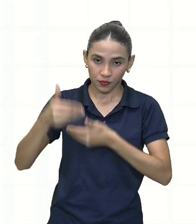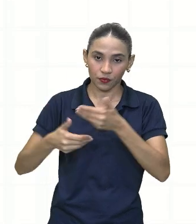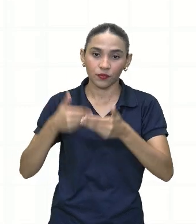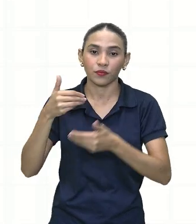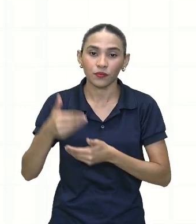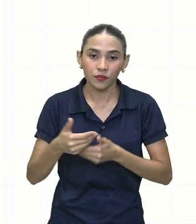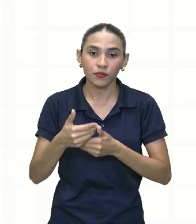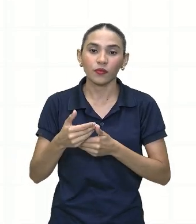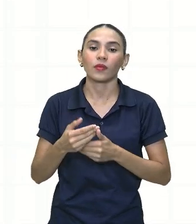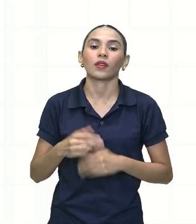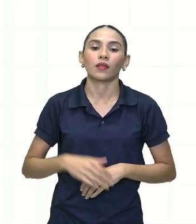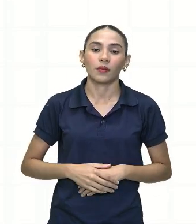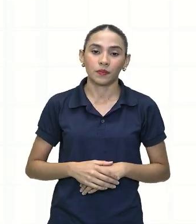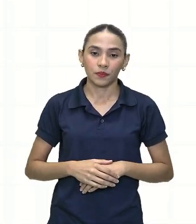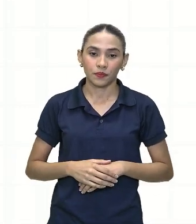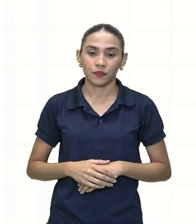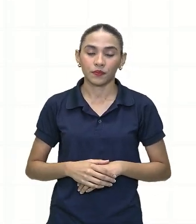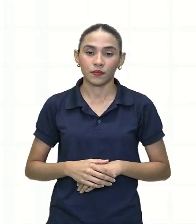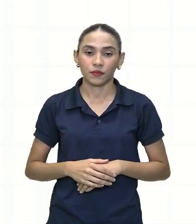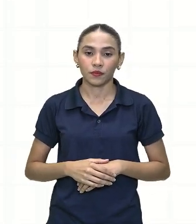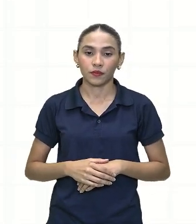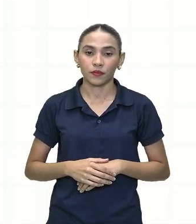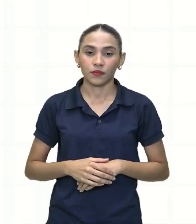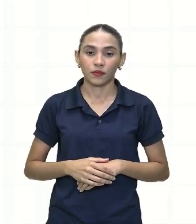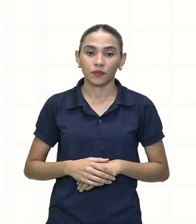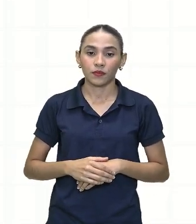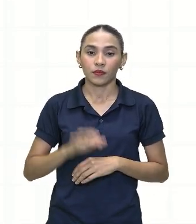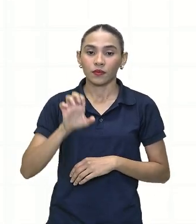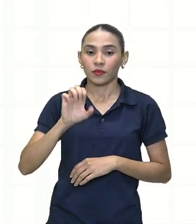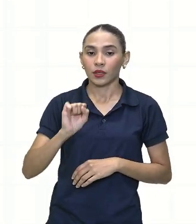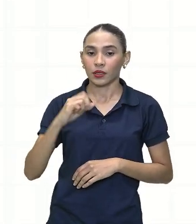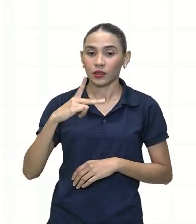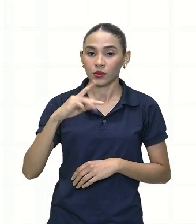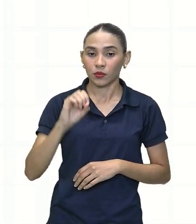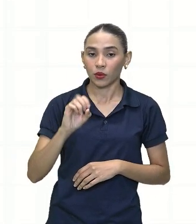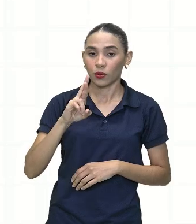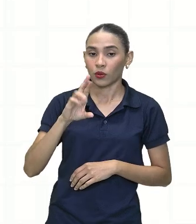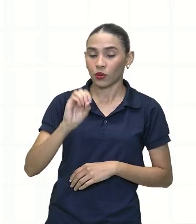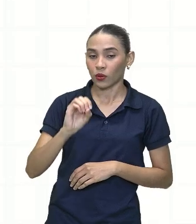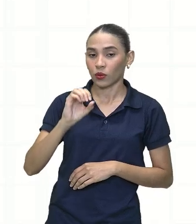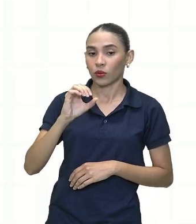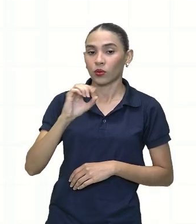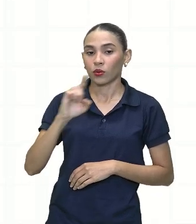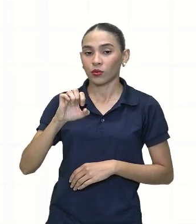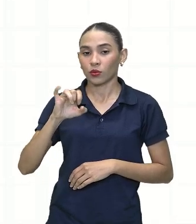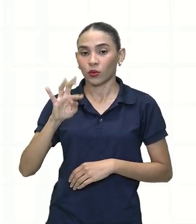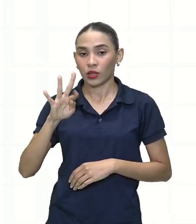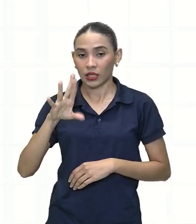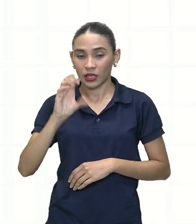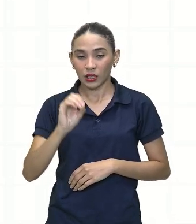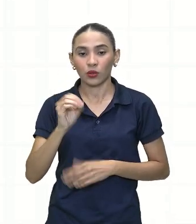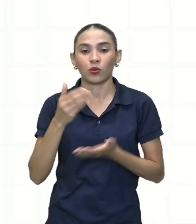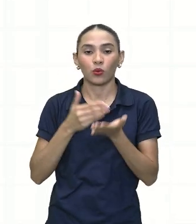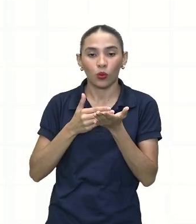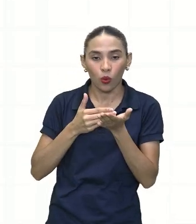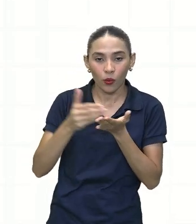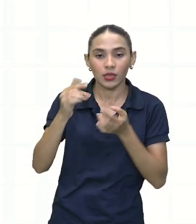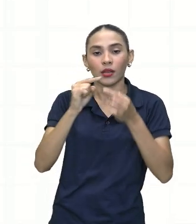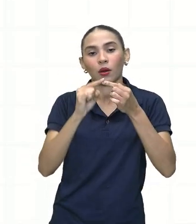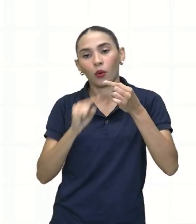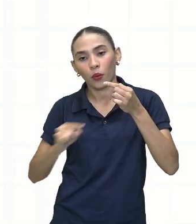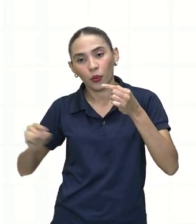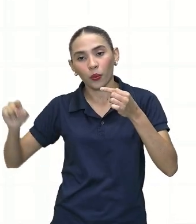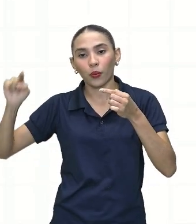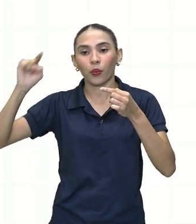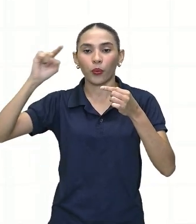ao desenvolvimento dos esporozoítos, até dar início ao ciclo mais uma